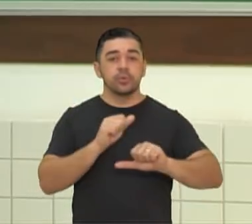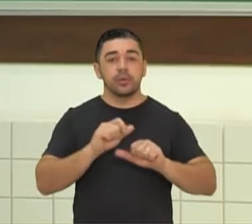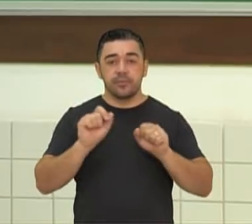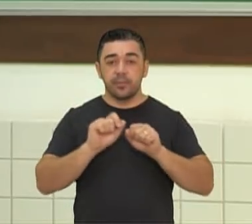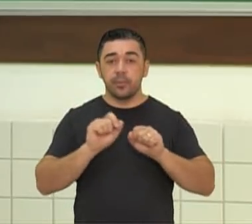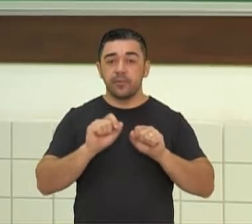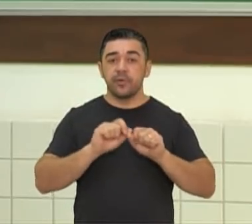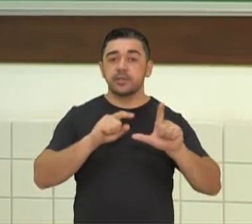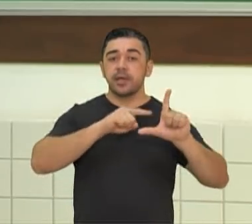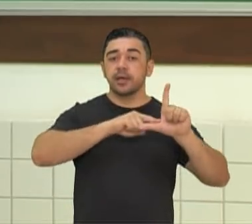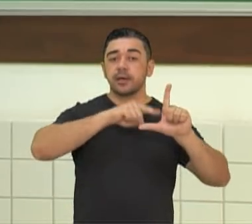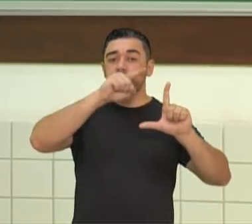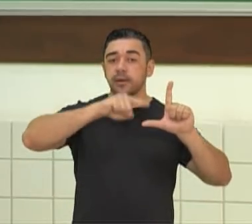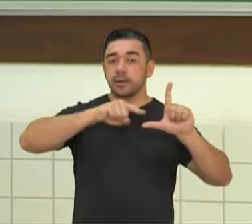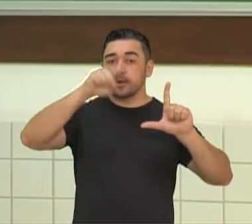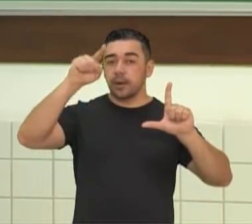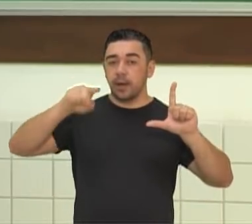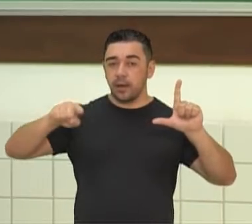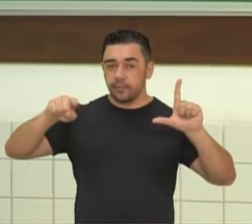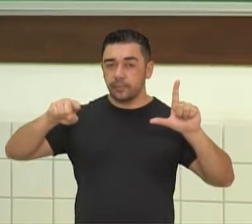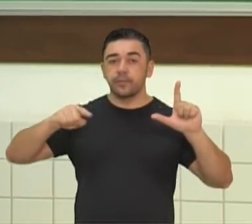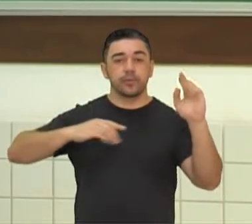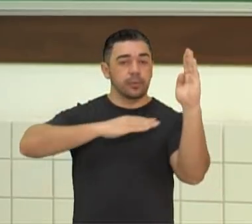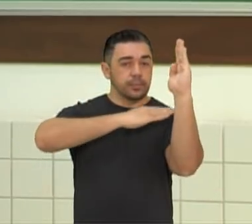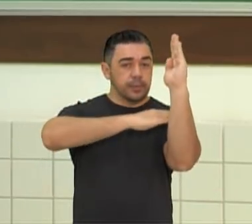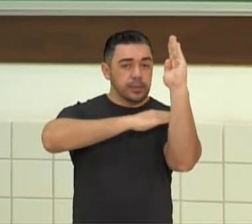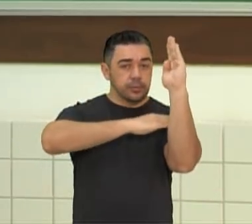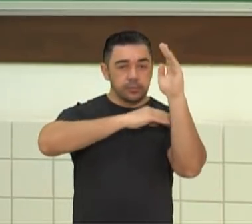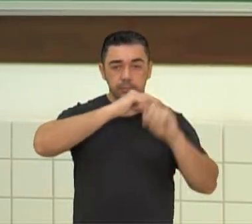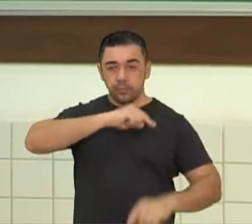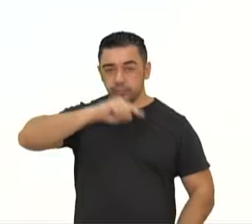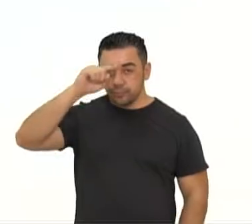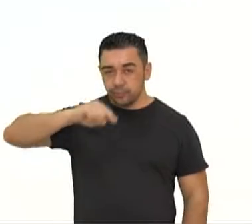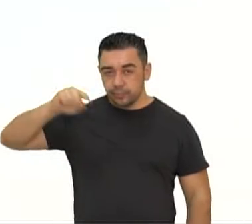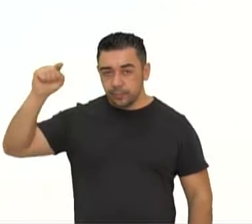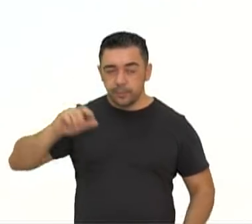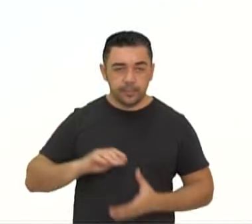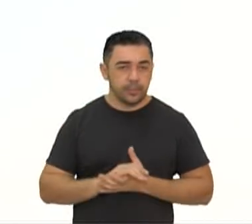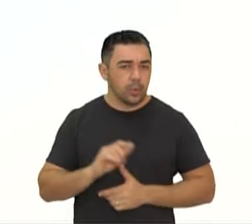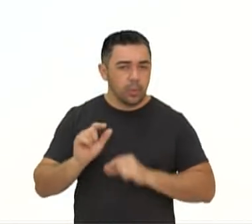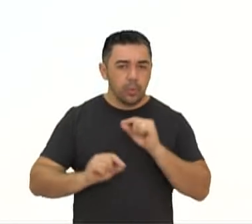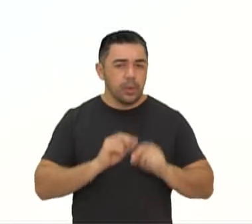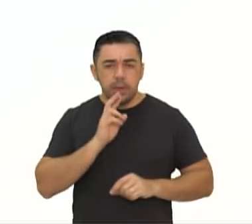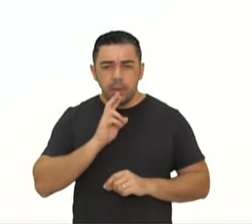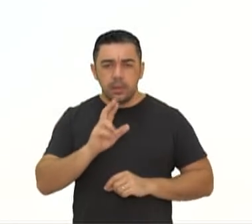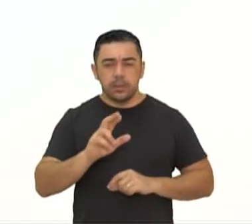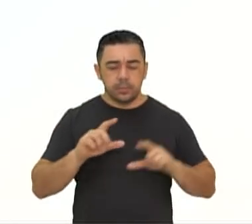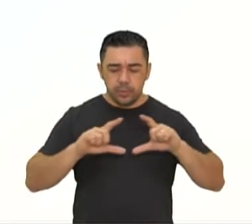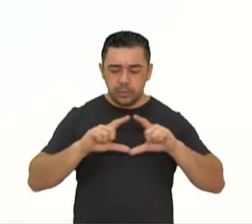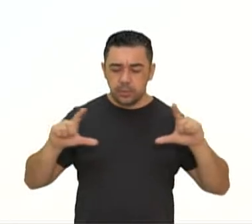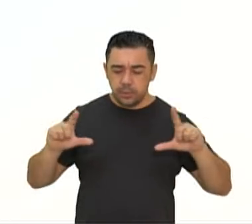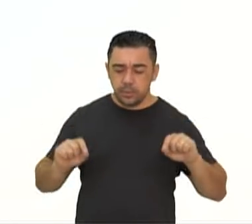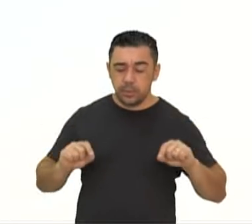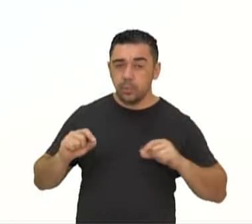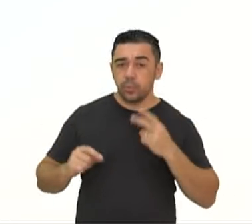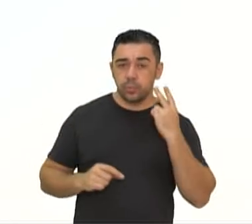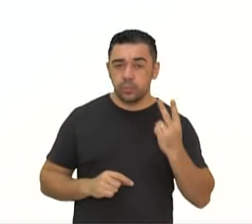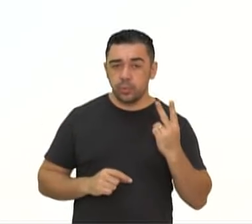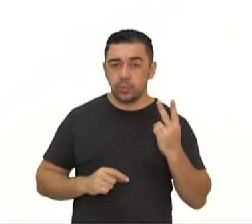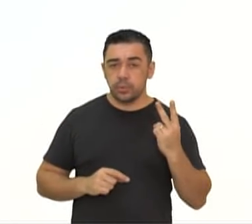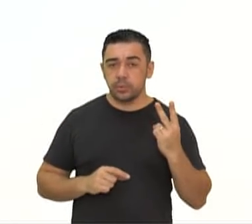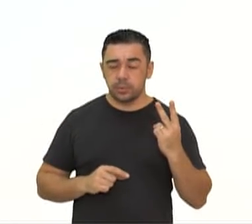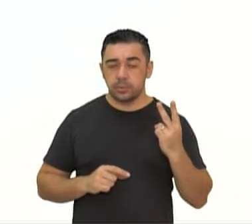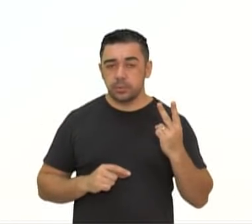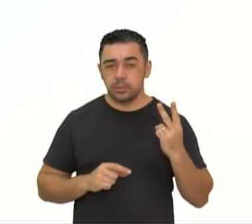Tá? Por que que a gente faz isso? Dá uma olhadinha lá comigo. O que é a solução de uma equação do primeiro grau com duas incógnitas?